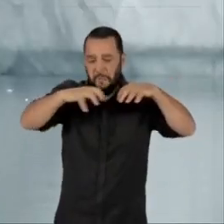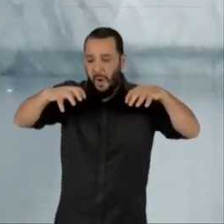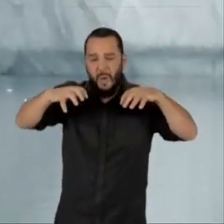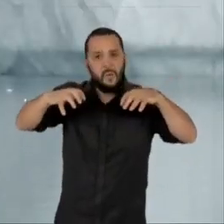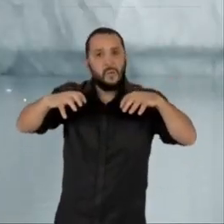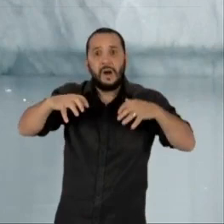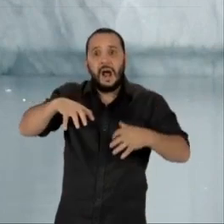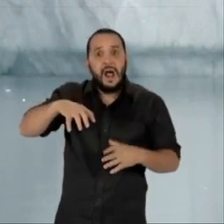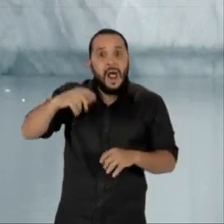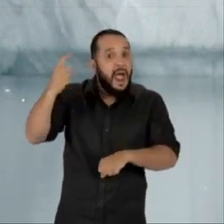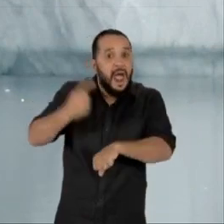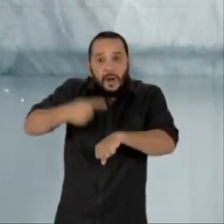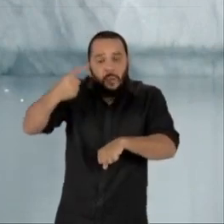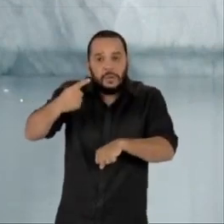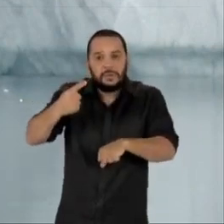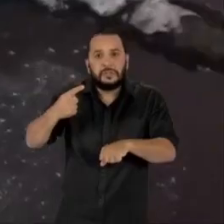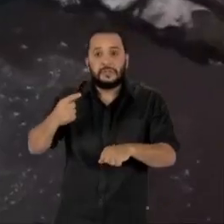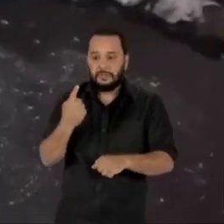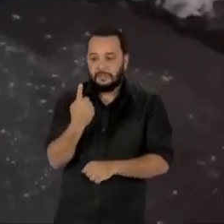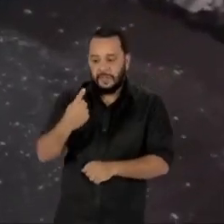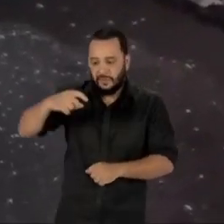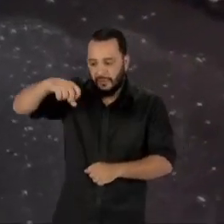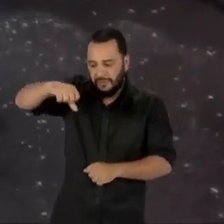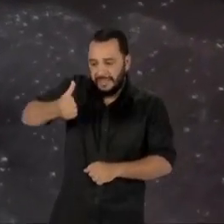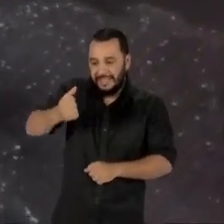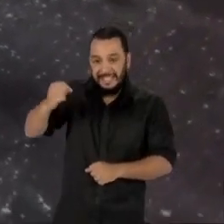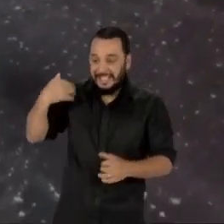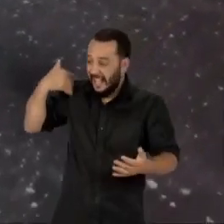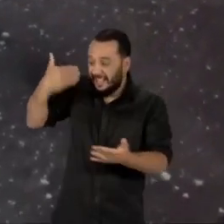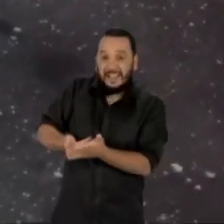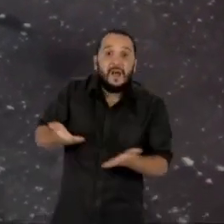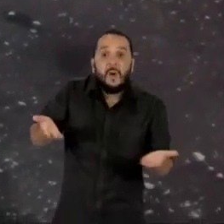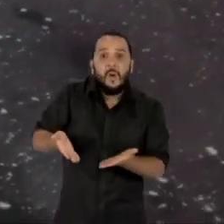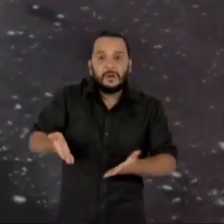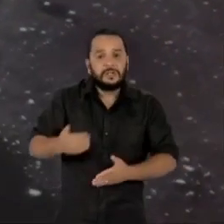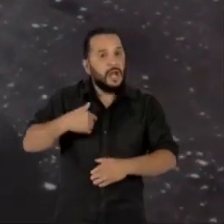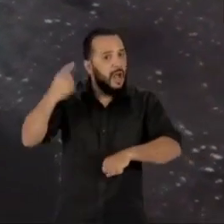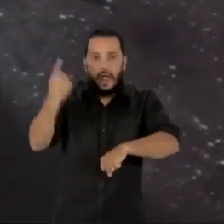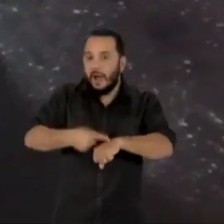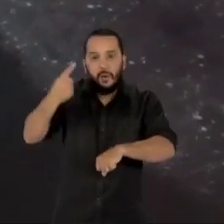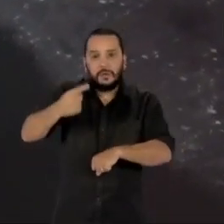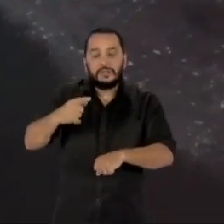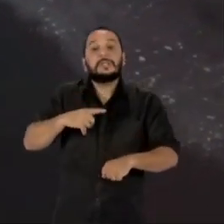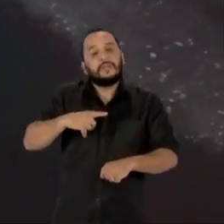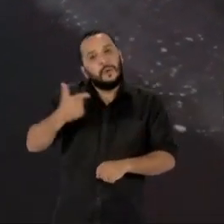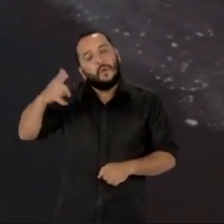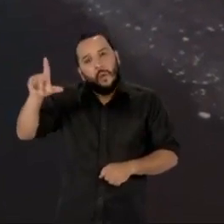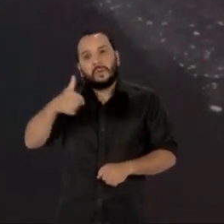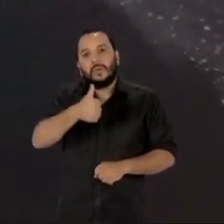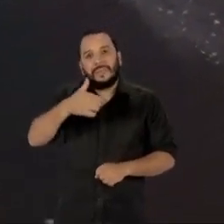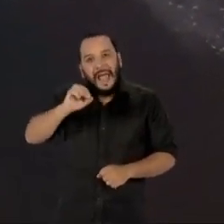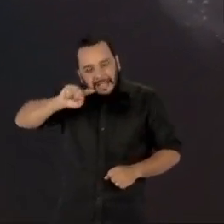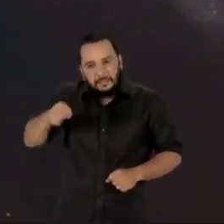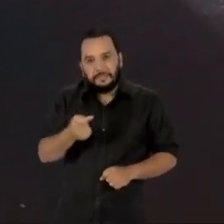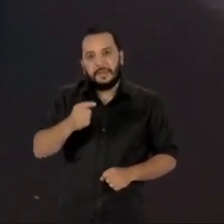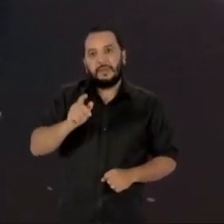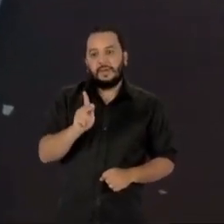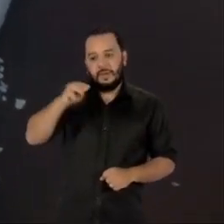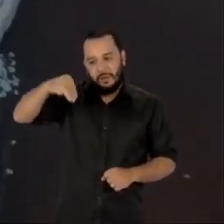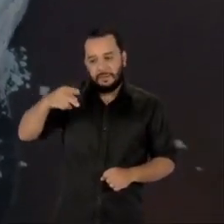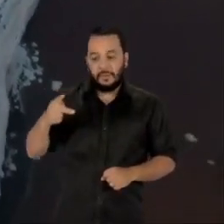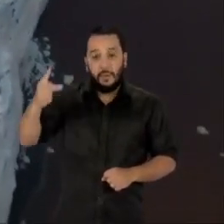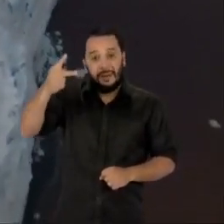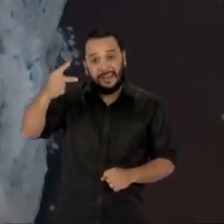registrado desde 1960 quando um bloco de quase 10 mil quilômetros quadrados irrompeu da plataforma apesar das